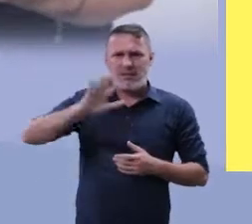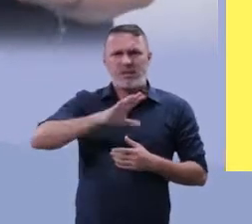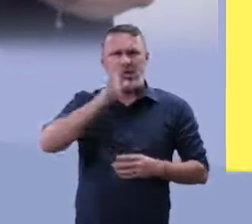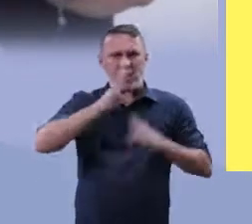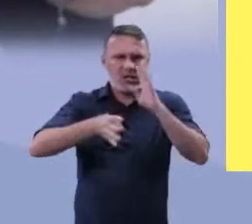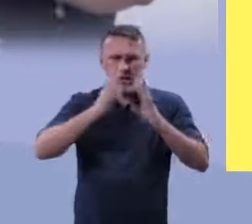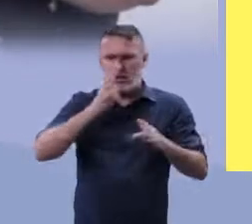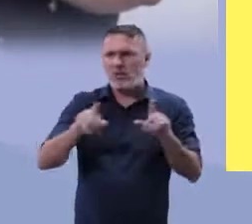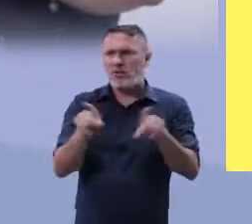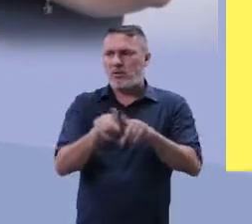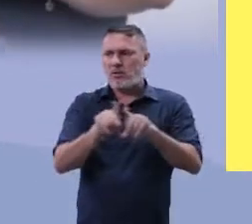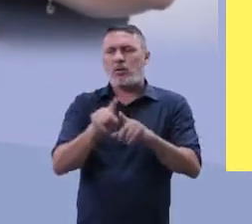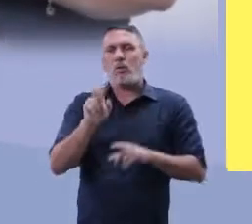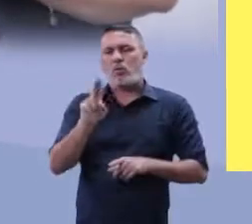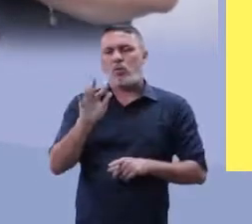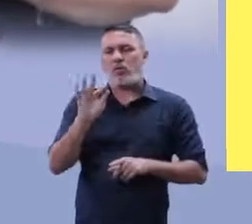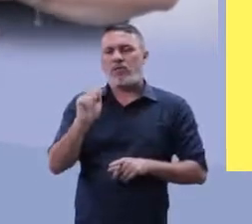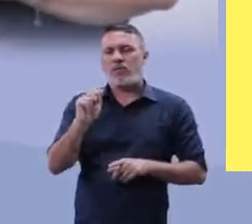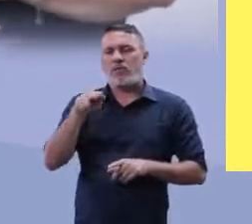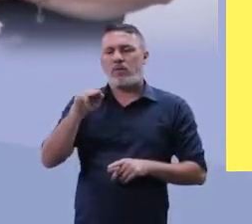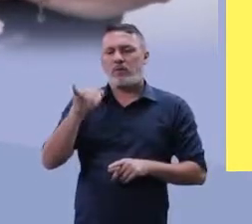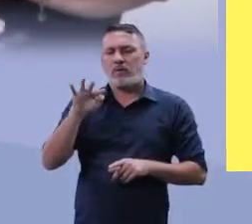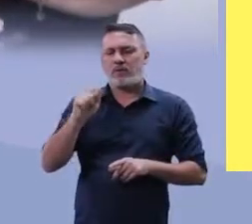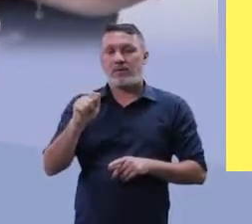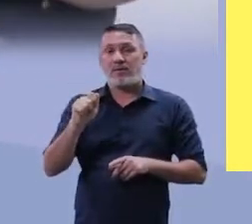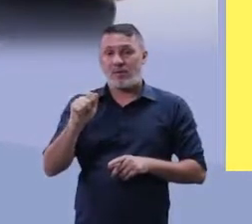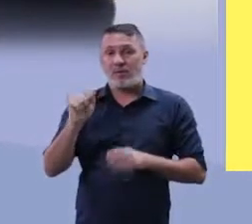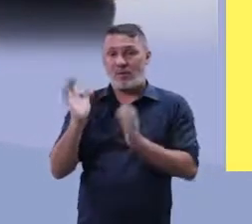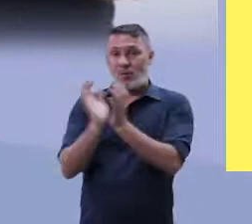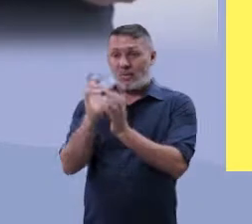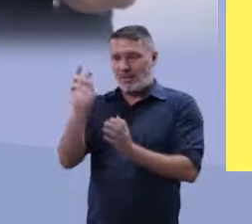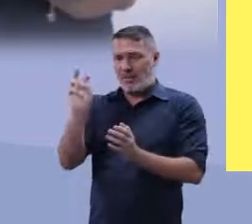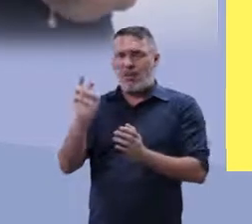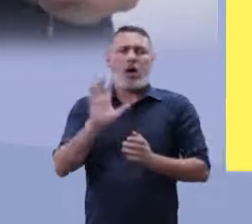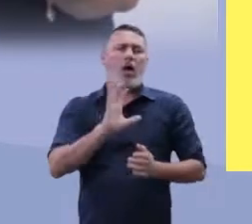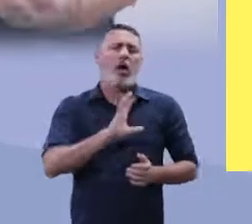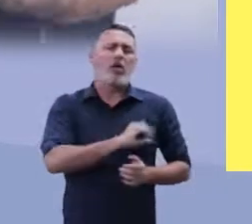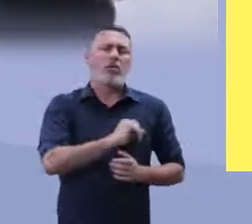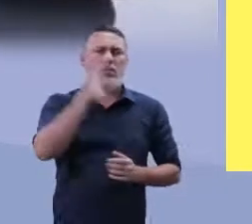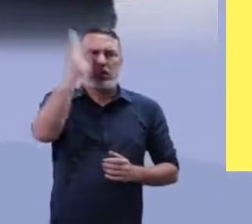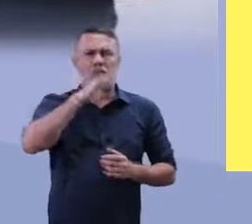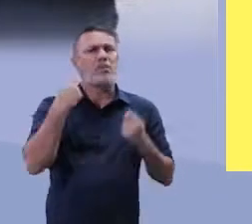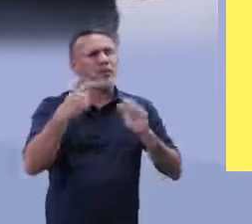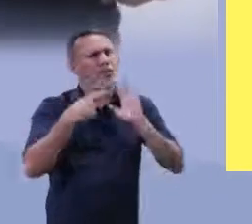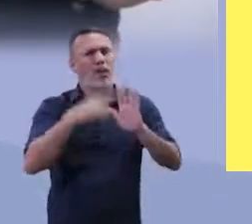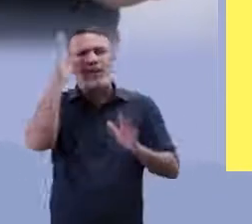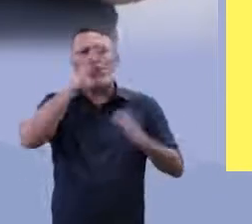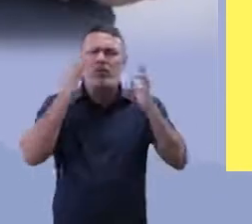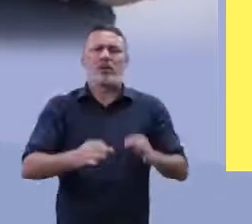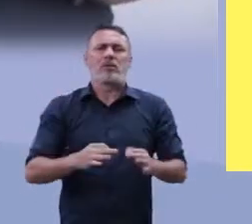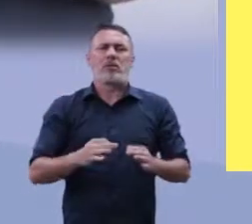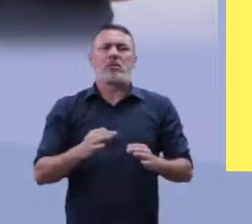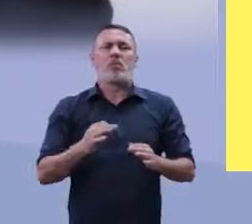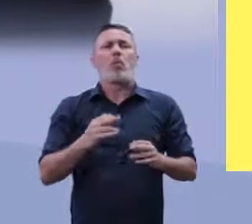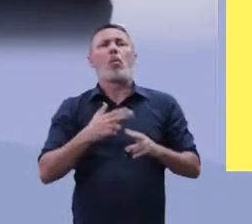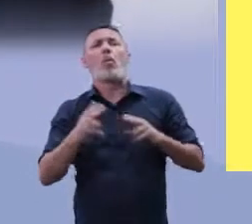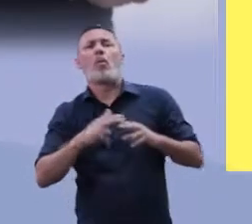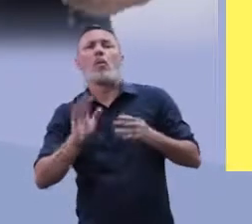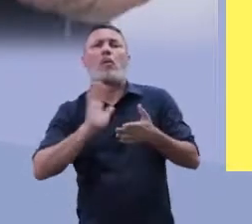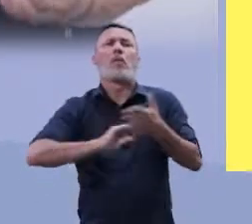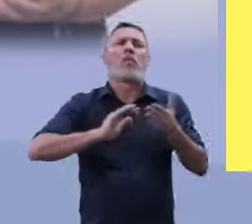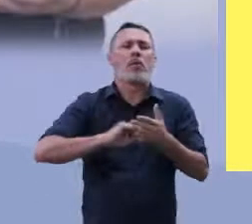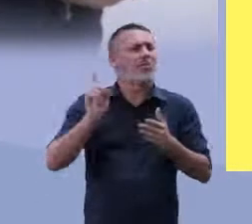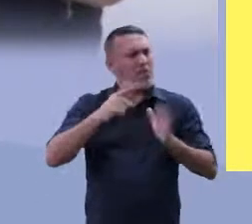Ufanista, sim, eles eram apaixonados pelo Brasil. E eles precisavam mostrar o rosto verdadeiro desse homem brasileiro, desse